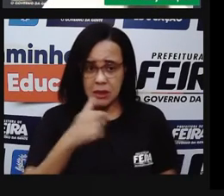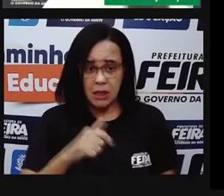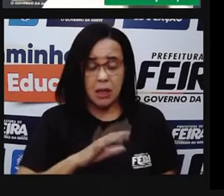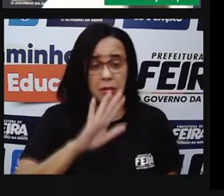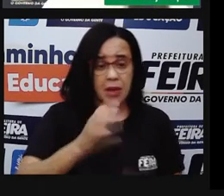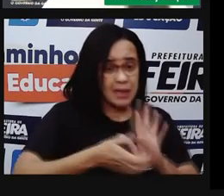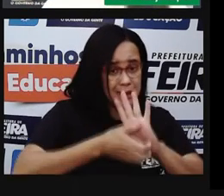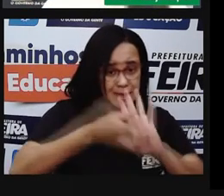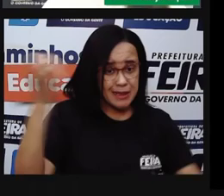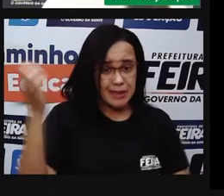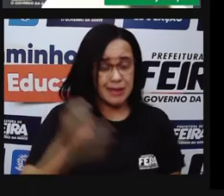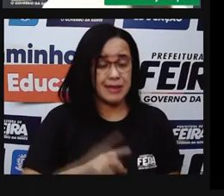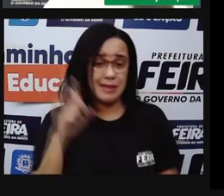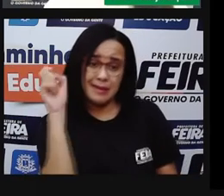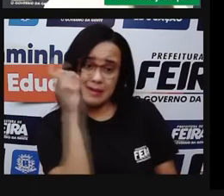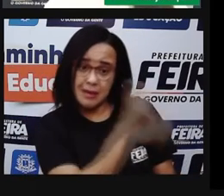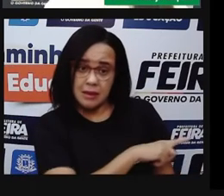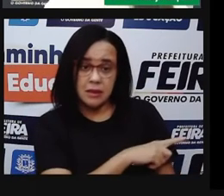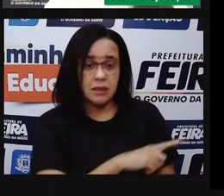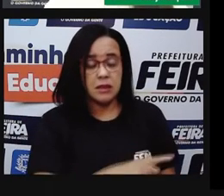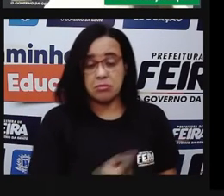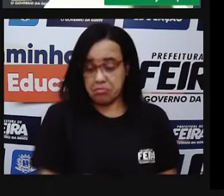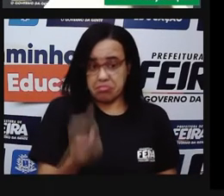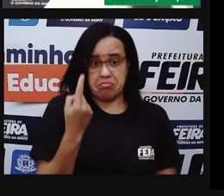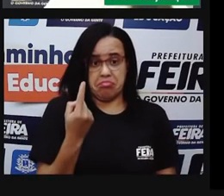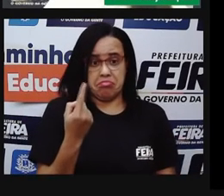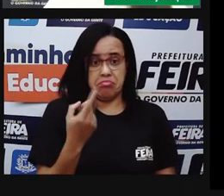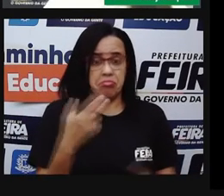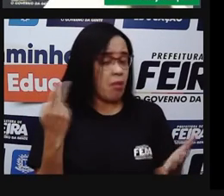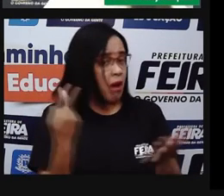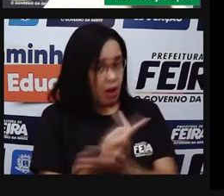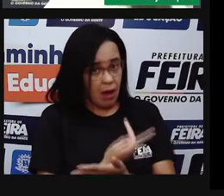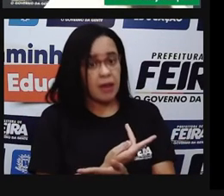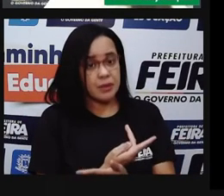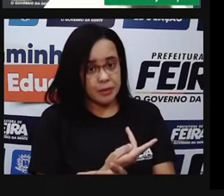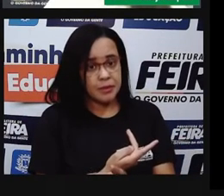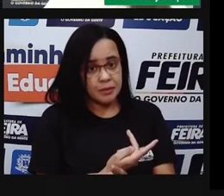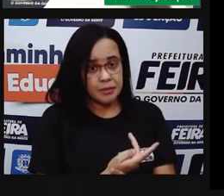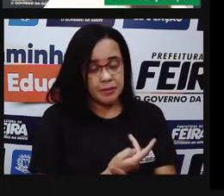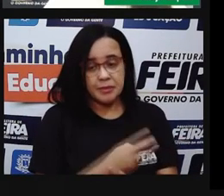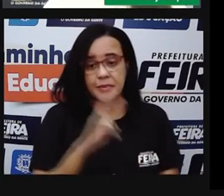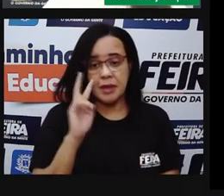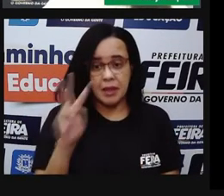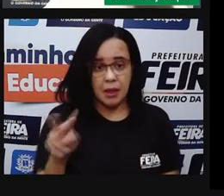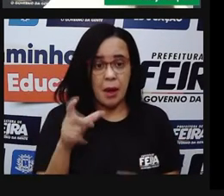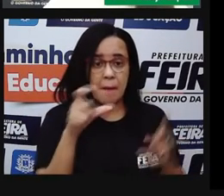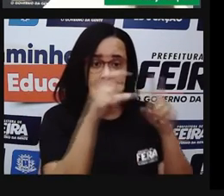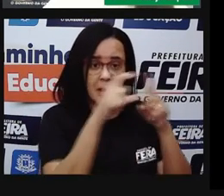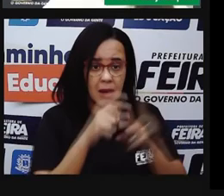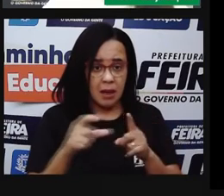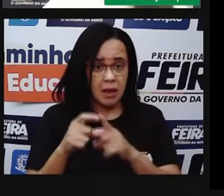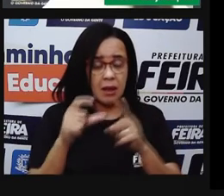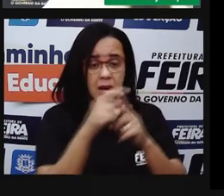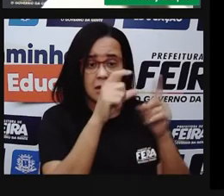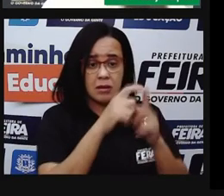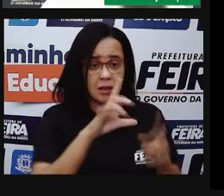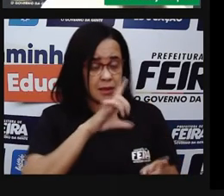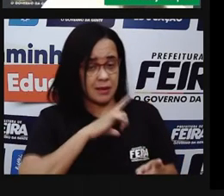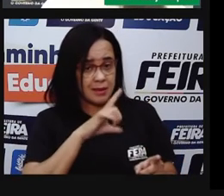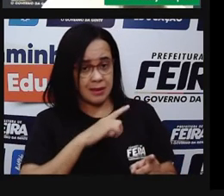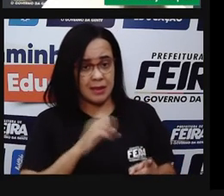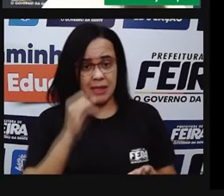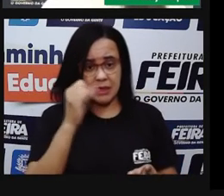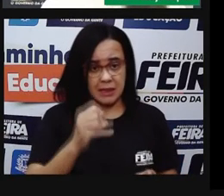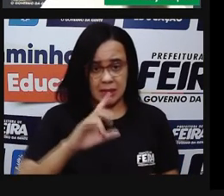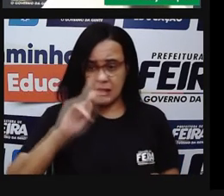vai ficar cácara. O nome velho, se eu tirar o H, vai ficar o nome velo. O nome lenha, se eu tirar o H, vai